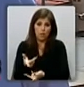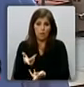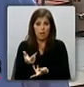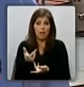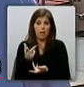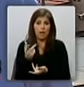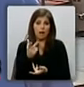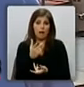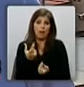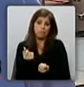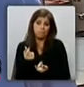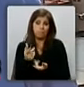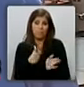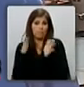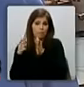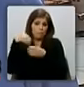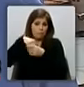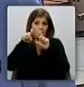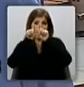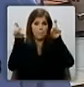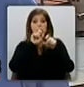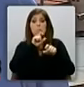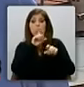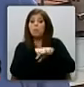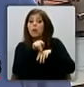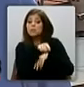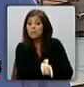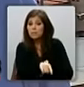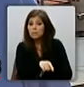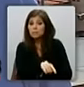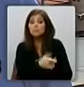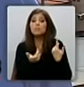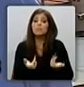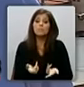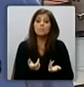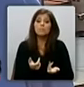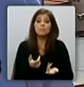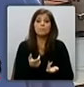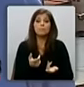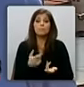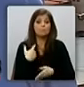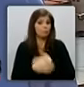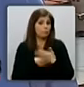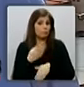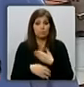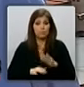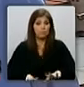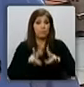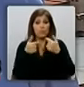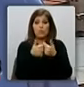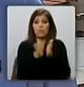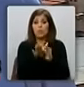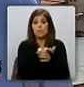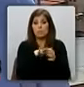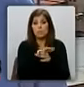mesma empresa e poderá ter sido ISS esse o motivo que levou a que se desenrol asse todo este caso e que